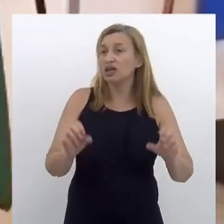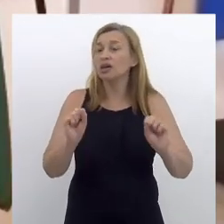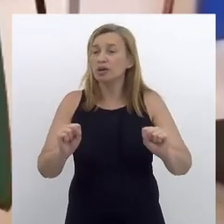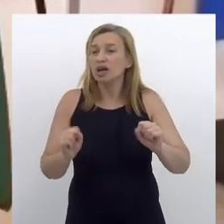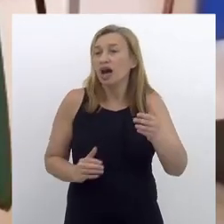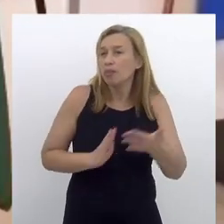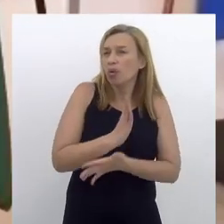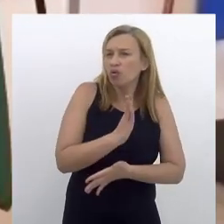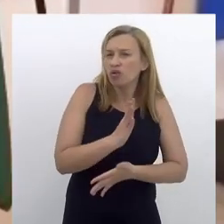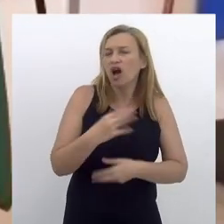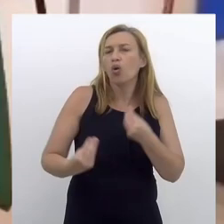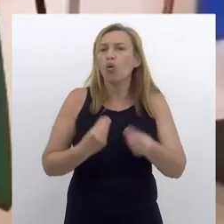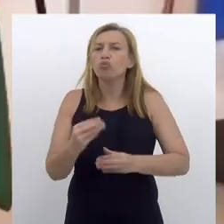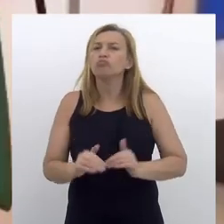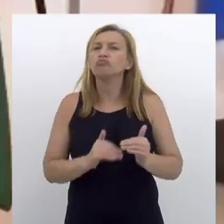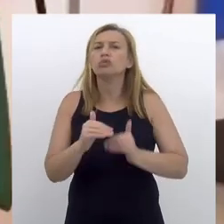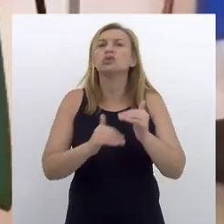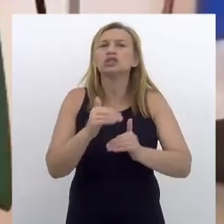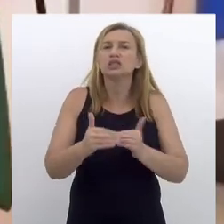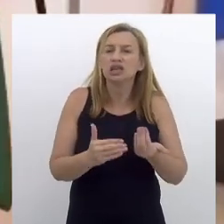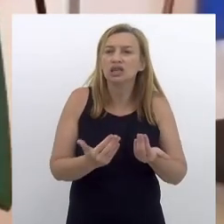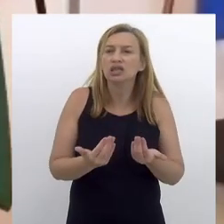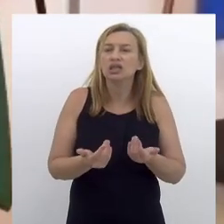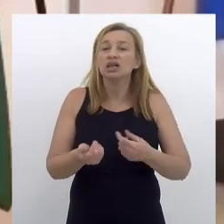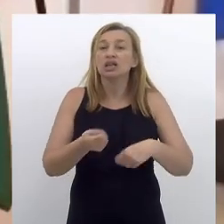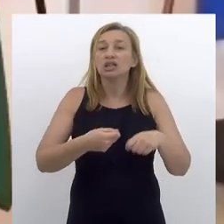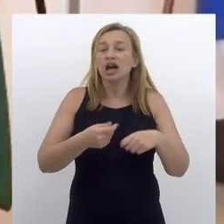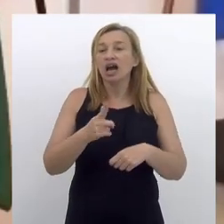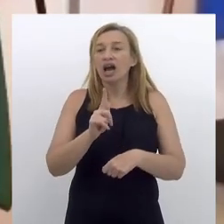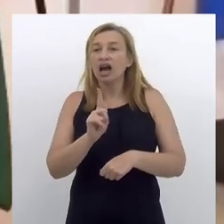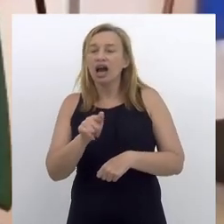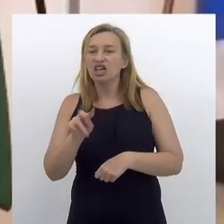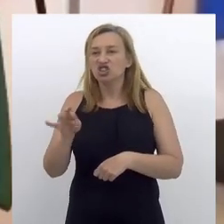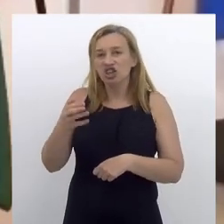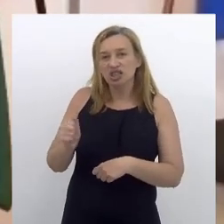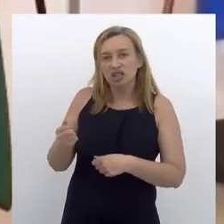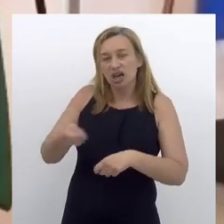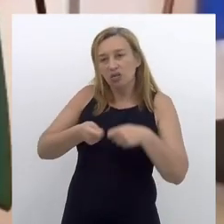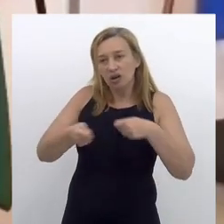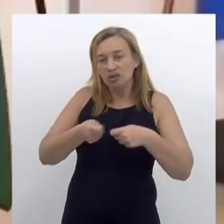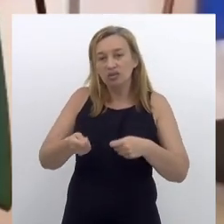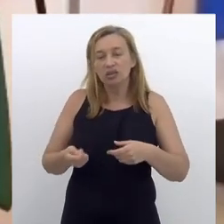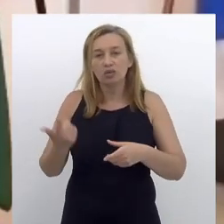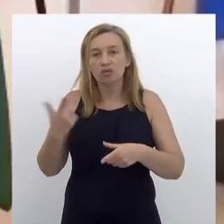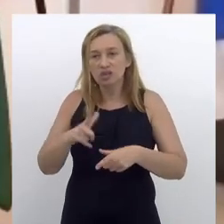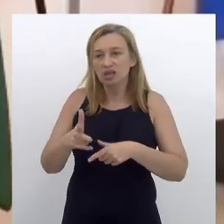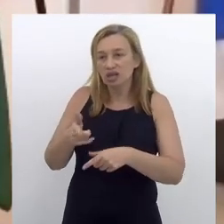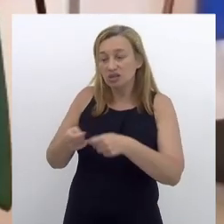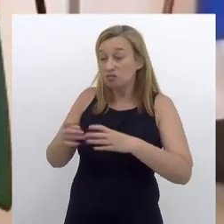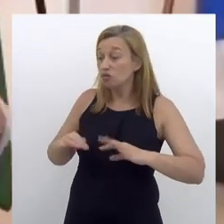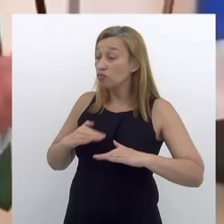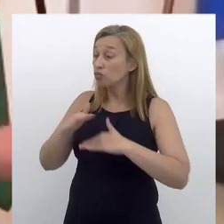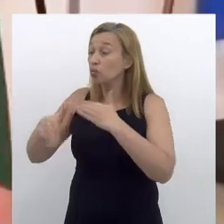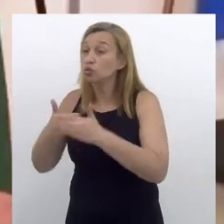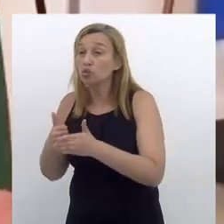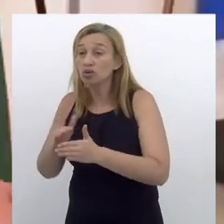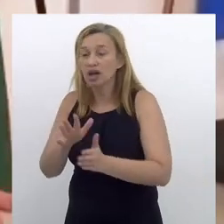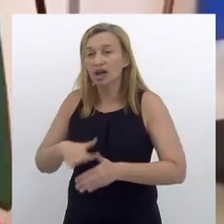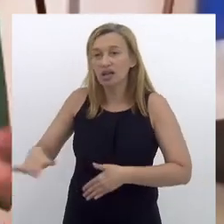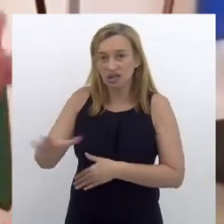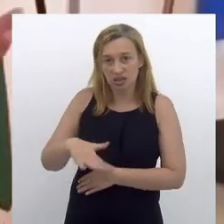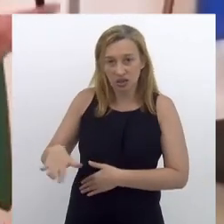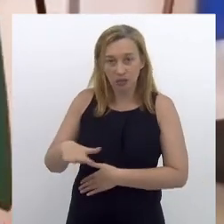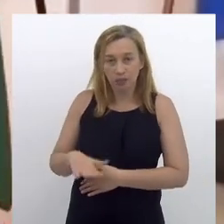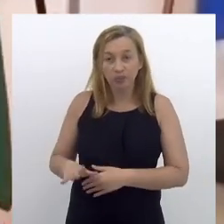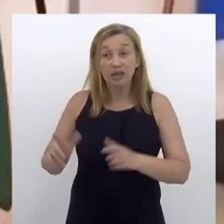basta aprovar como processo na agência reguladora, você potencializa toda aquela região. É a mesma coisa a